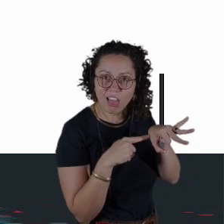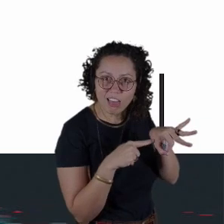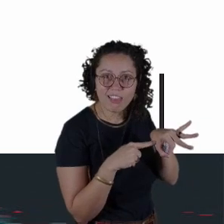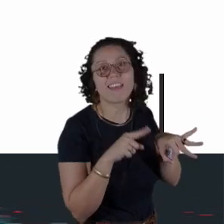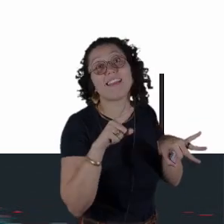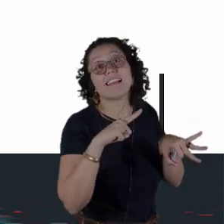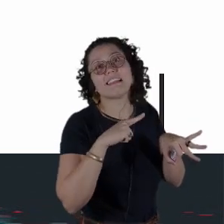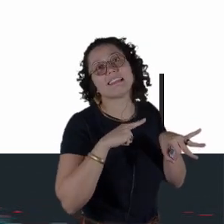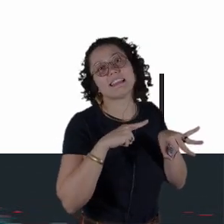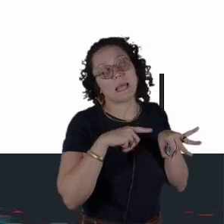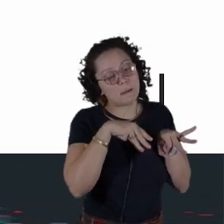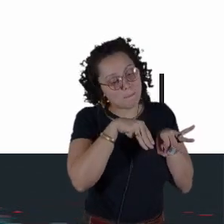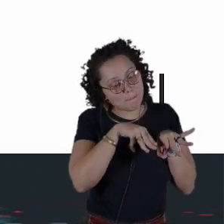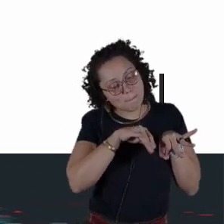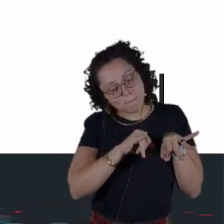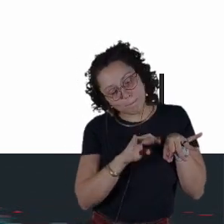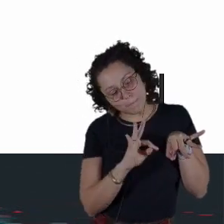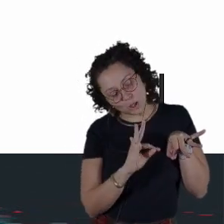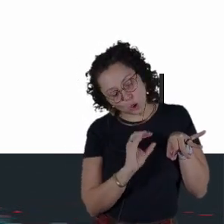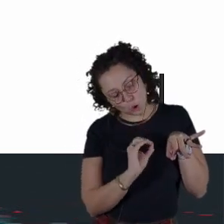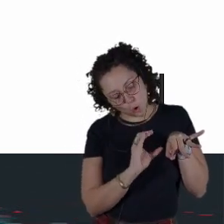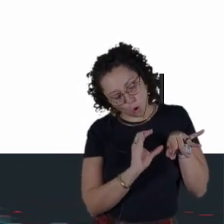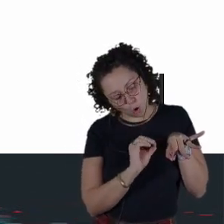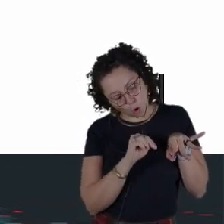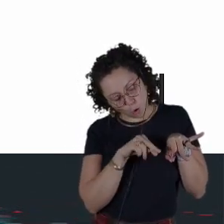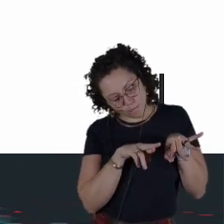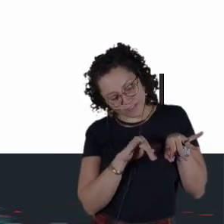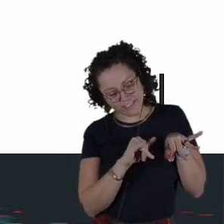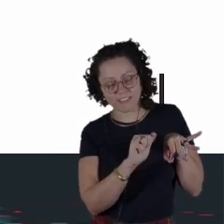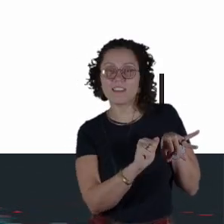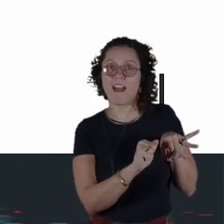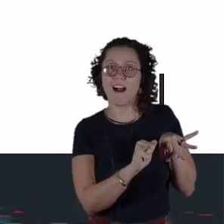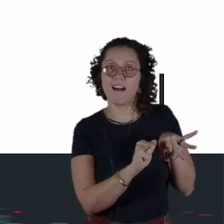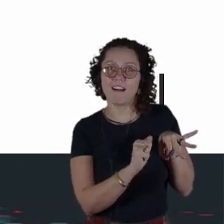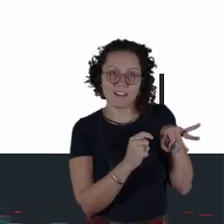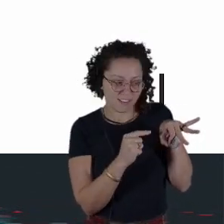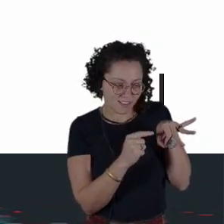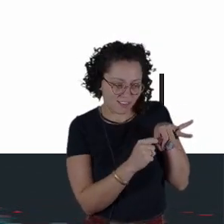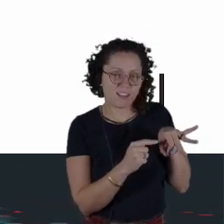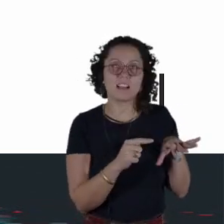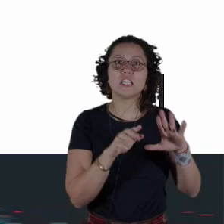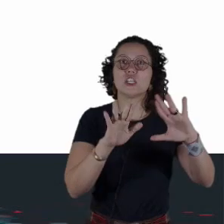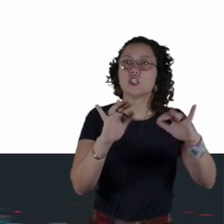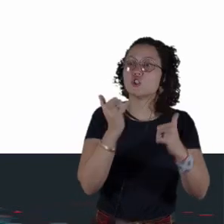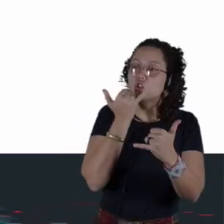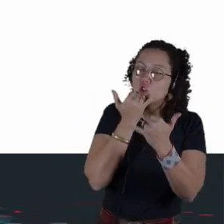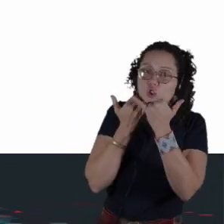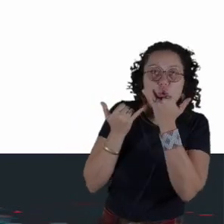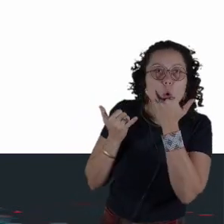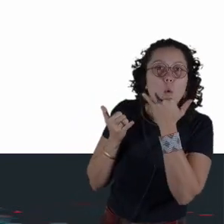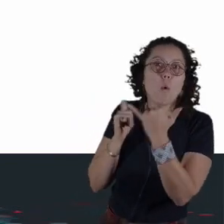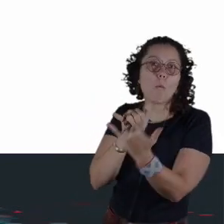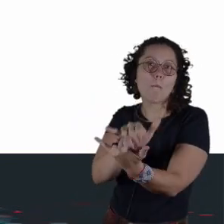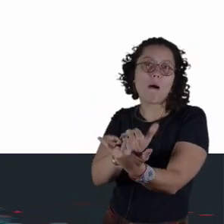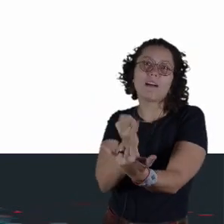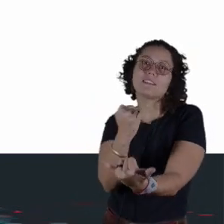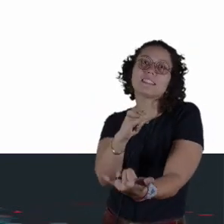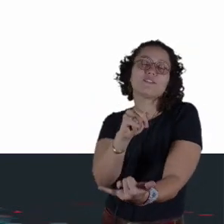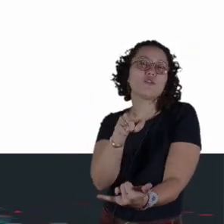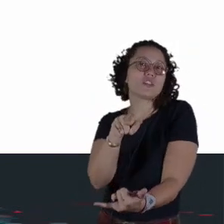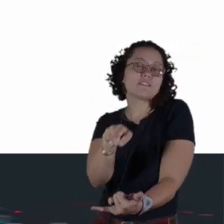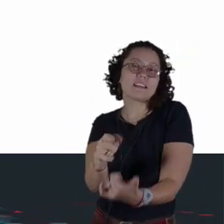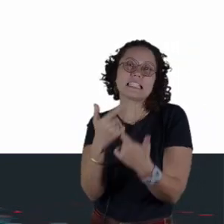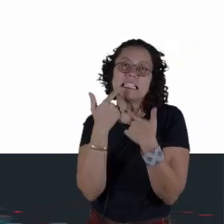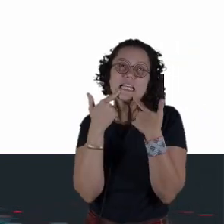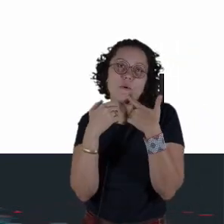se não todo mundo está familiarizado com linguagem científica. Eu falei que essa palestra talvez... Eu estou